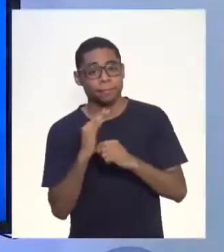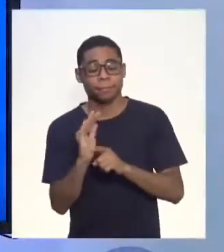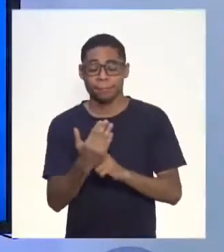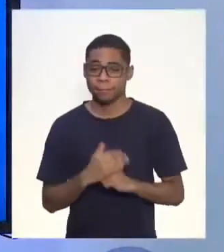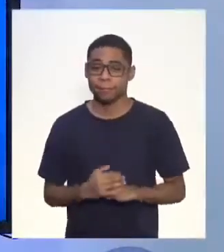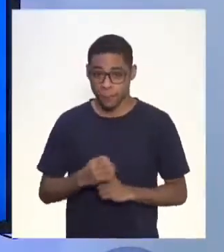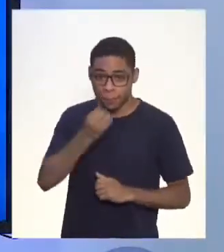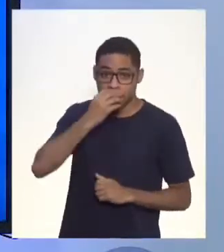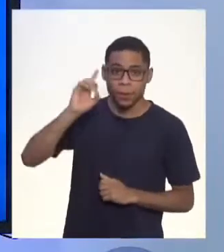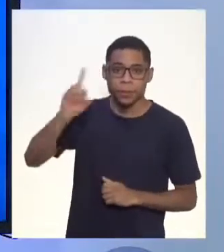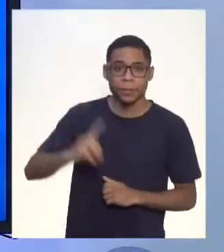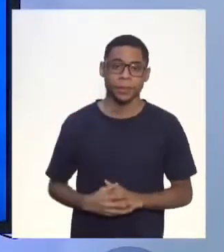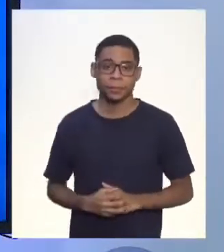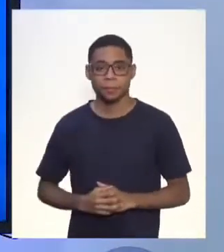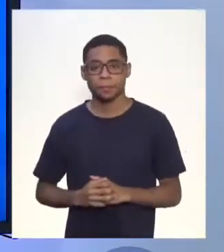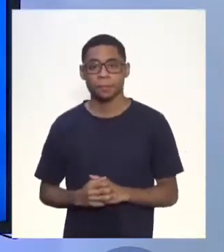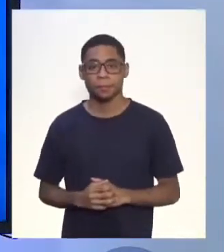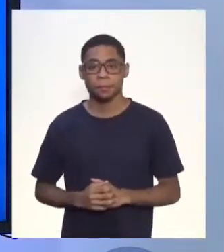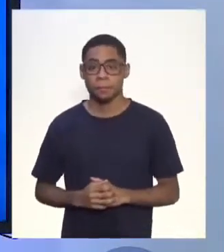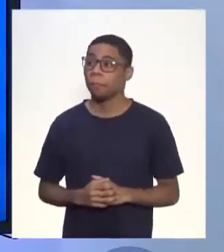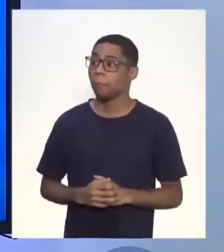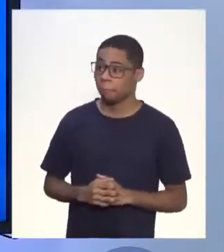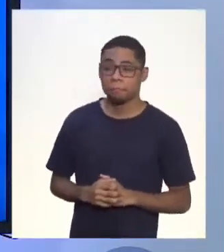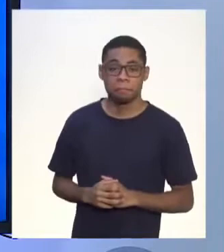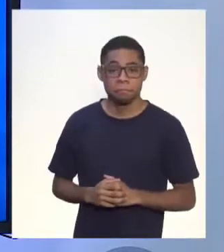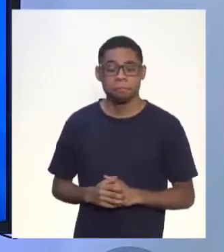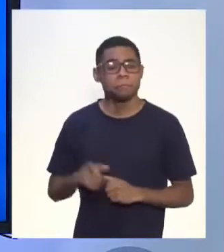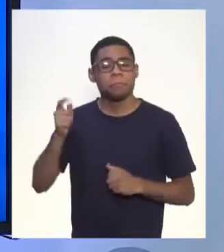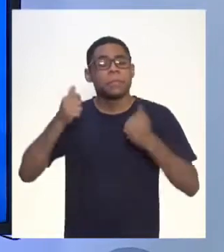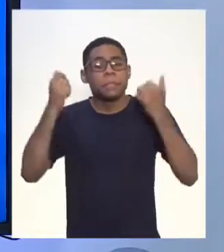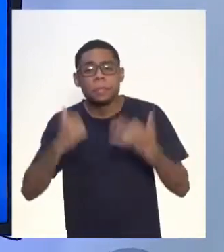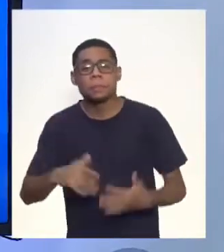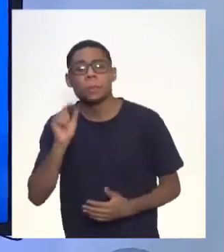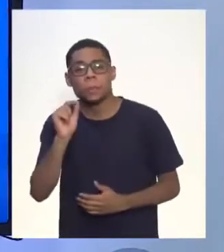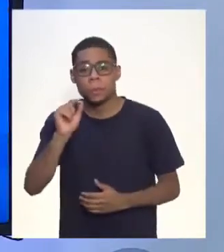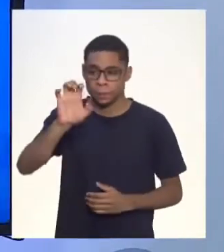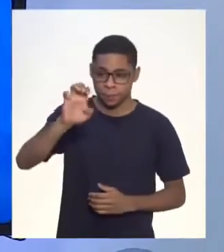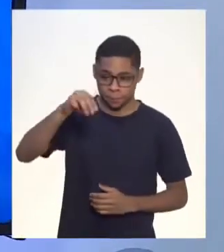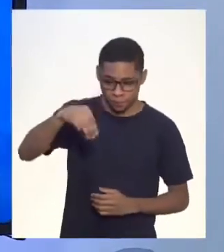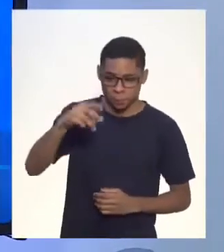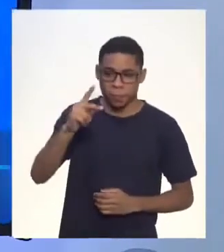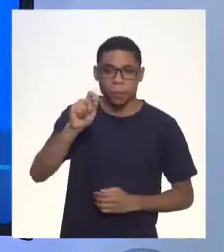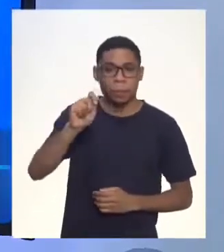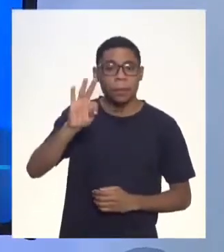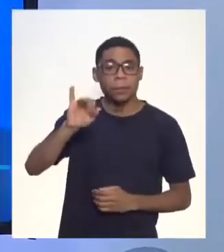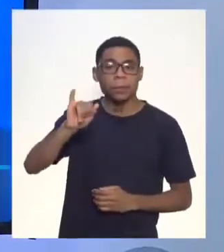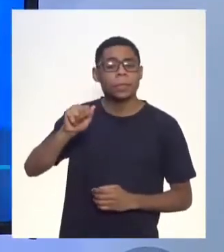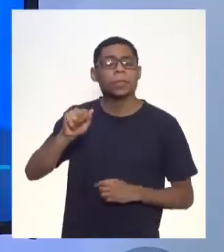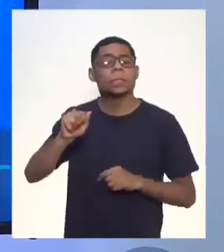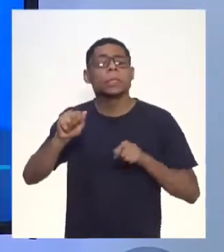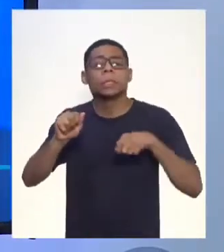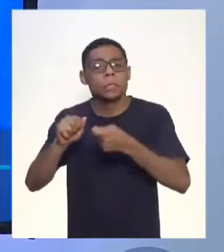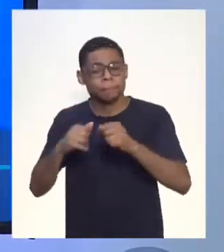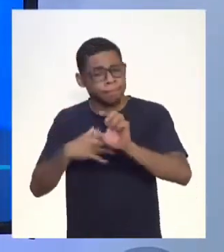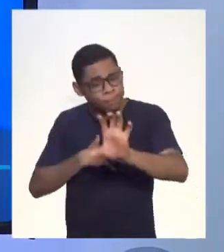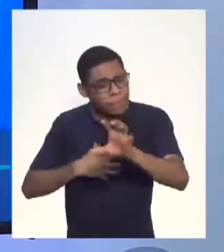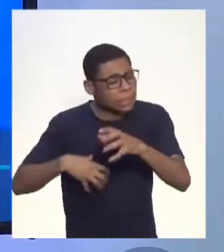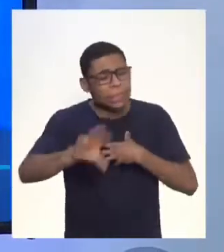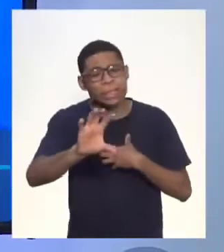Ouvimos aí o podcast do professor, ele fala sobre empatia, que nesse momento, no contexto que nós estamos vivendo,